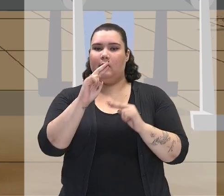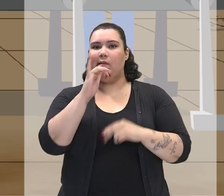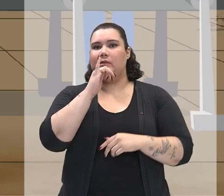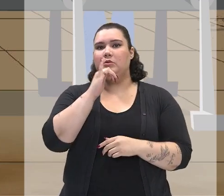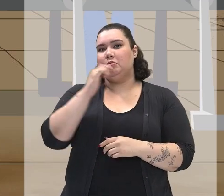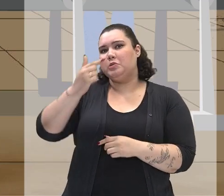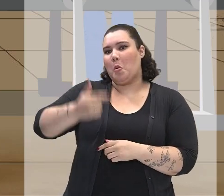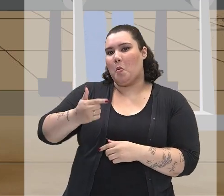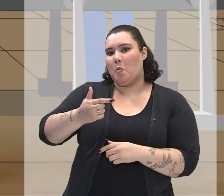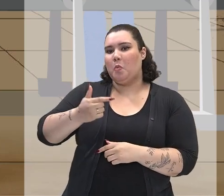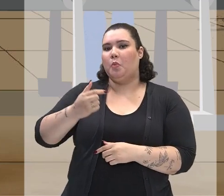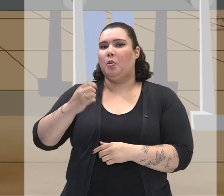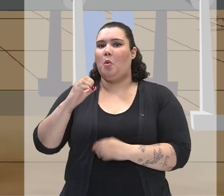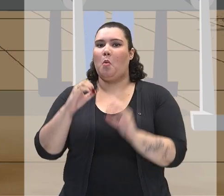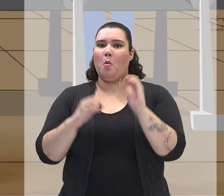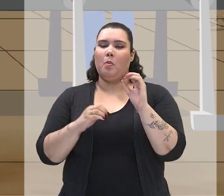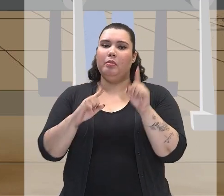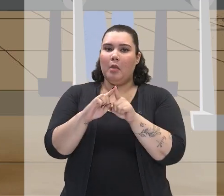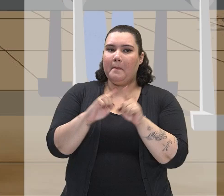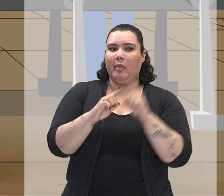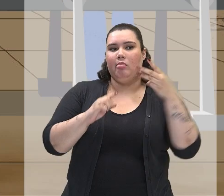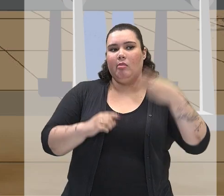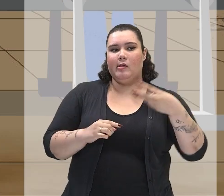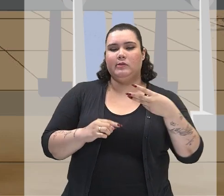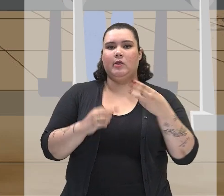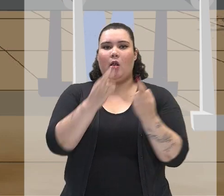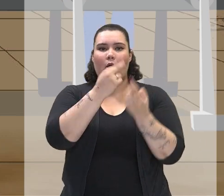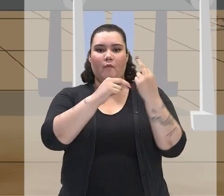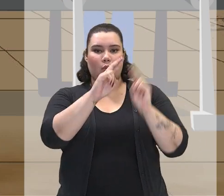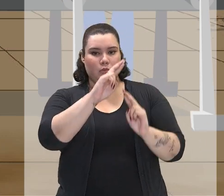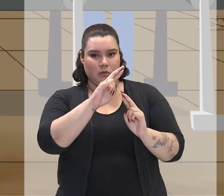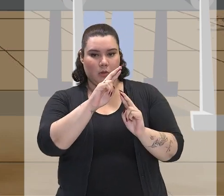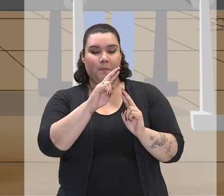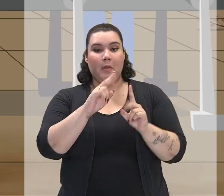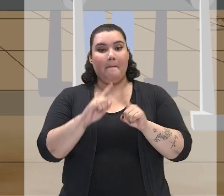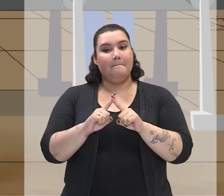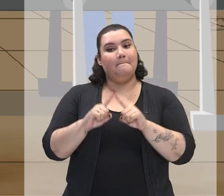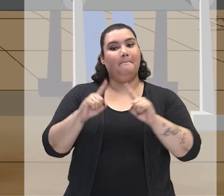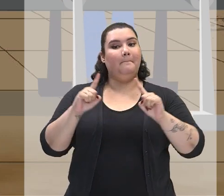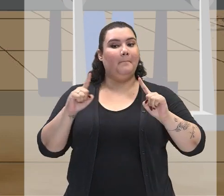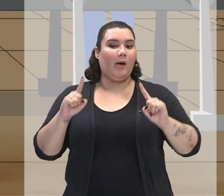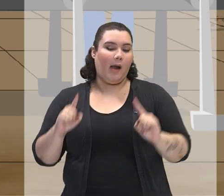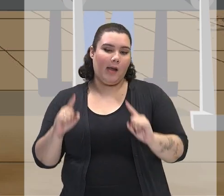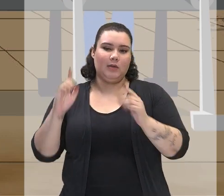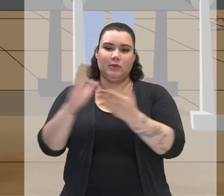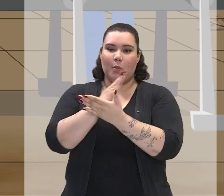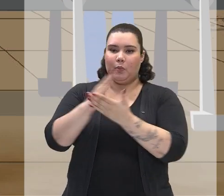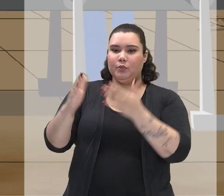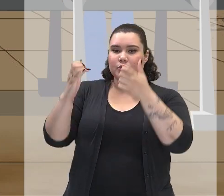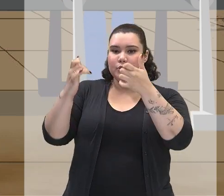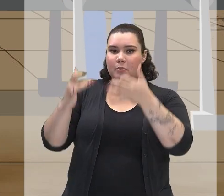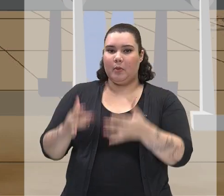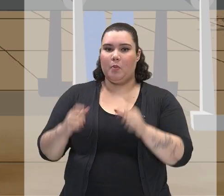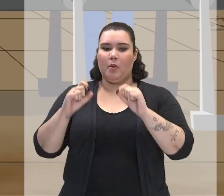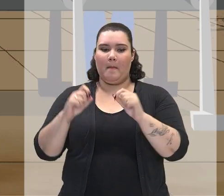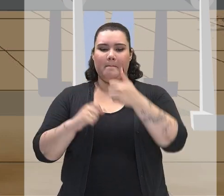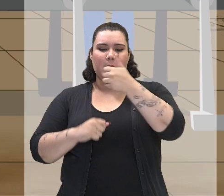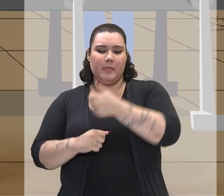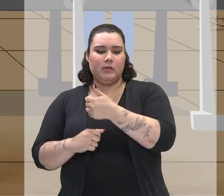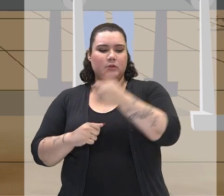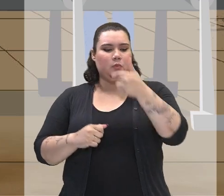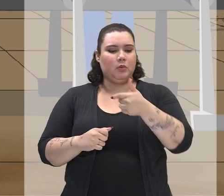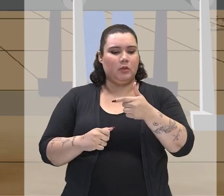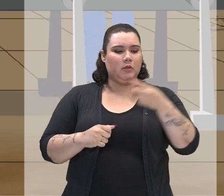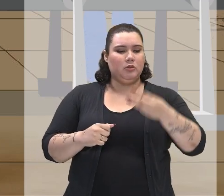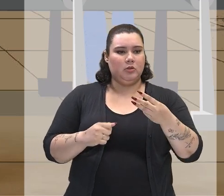segunda e uma terceira revolução, sim. Mas há quem diga também que esse conceito de primeira, segunda e terceira